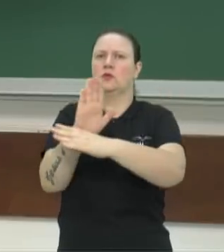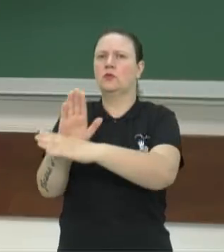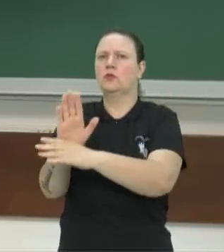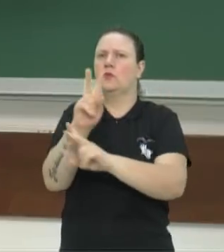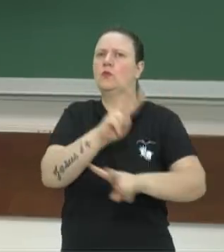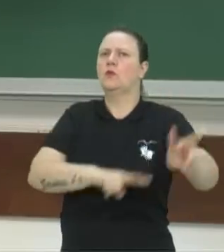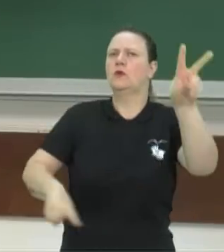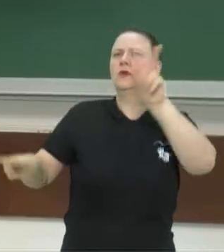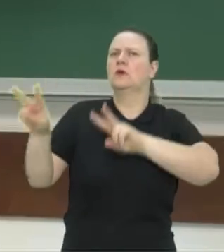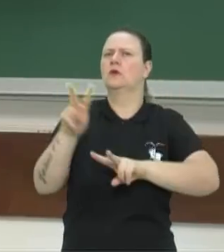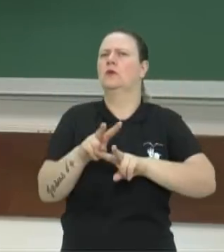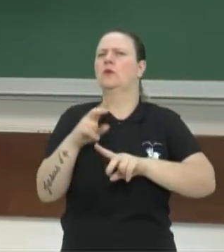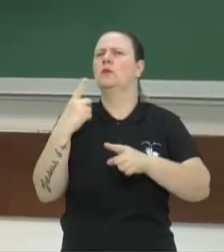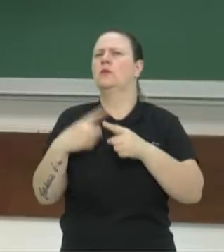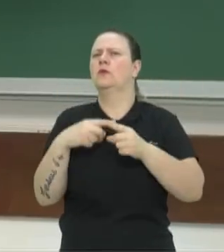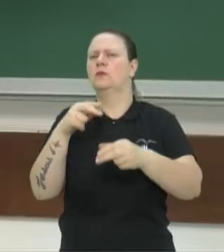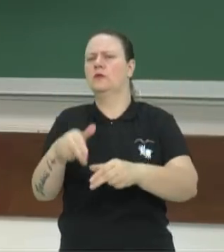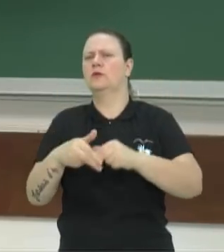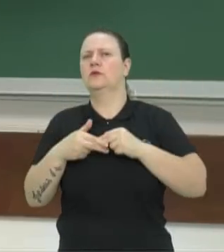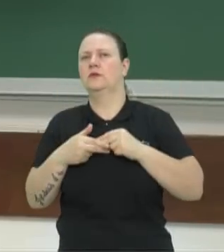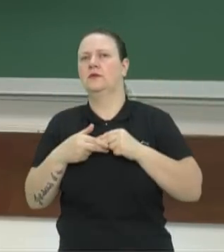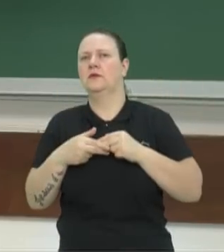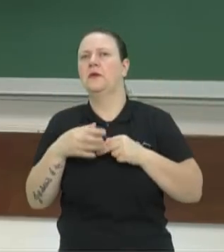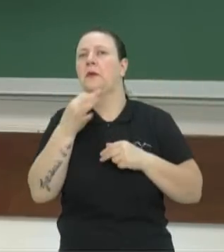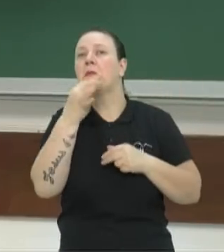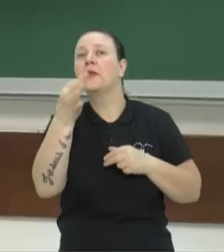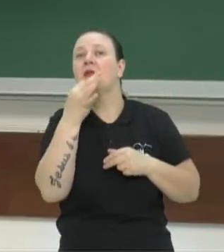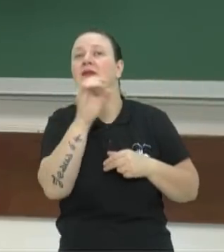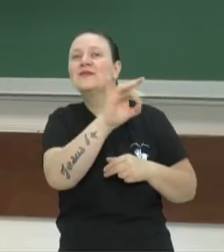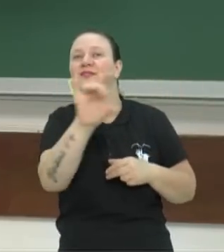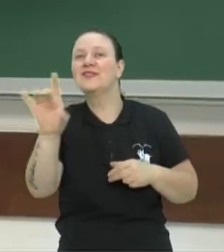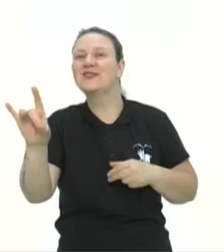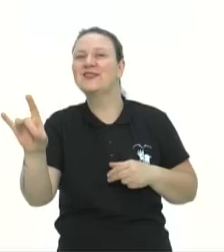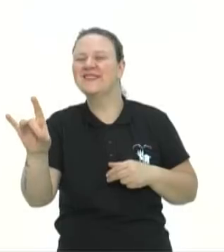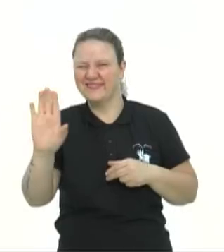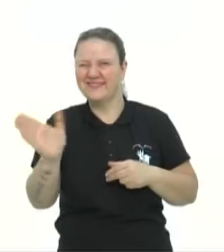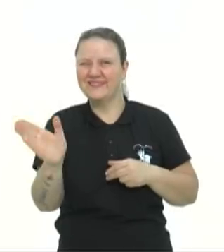da letra ali, pessoal? O que vocês acham? Eu volto daqui a pouquinho.